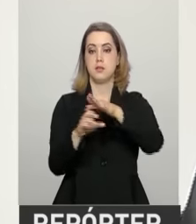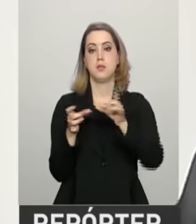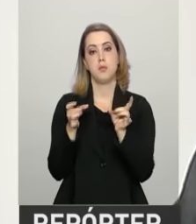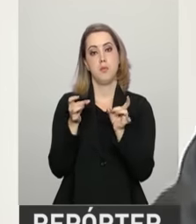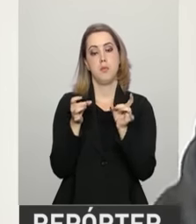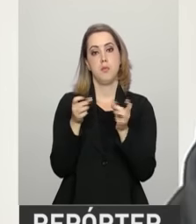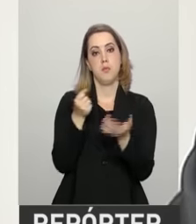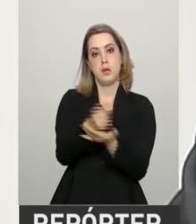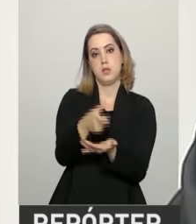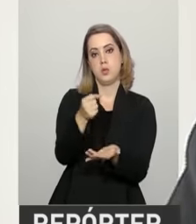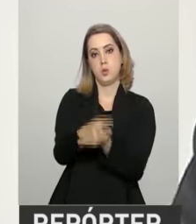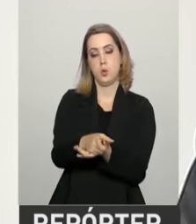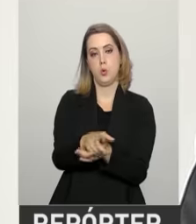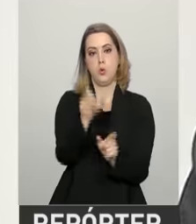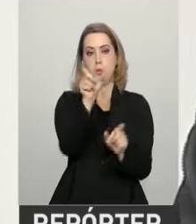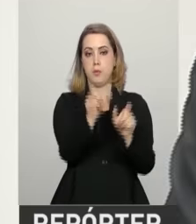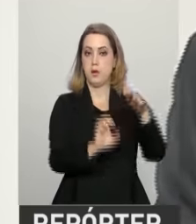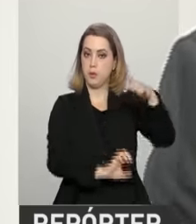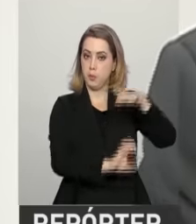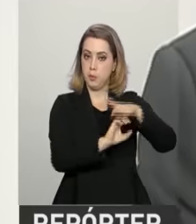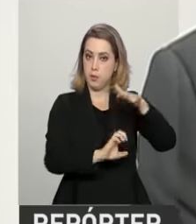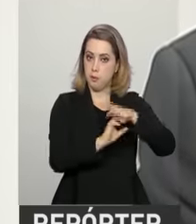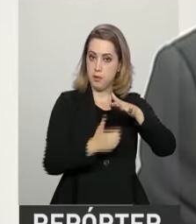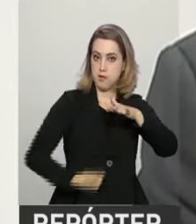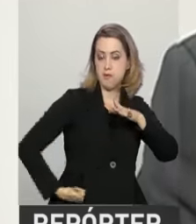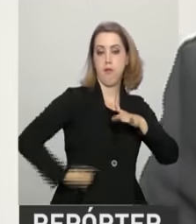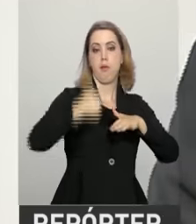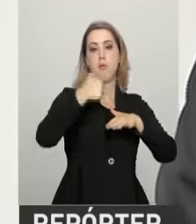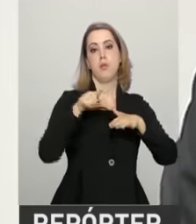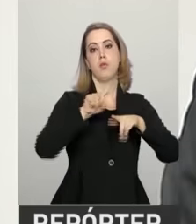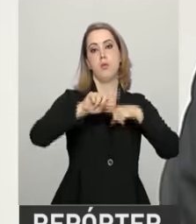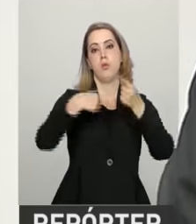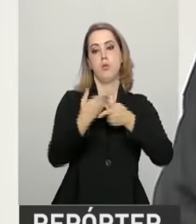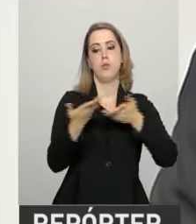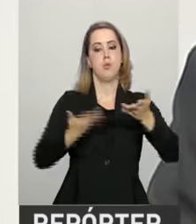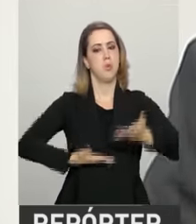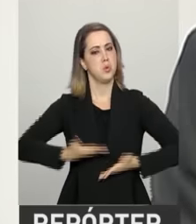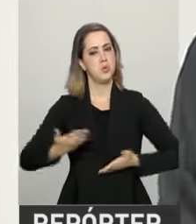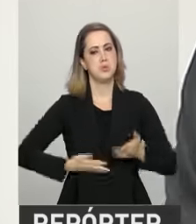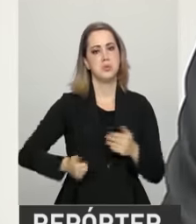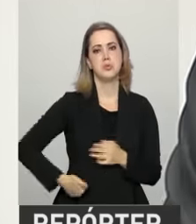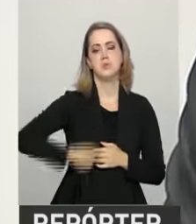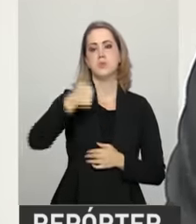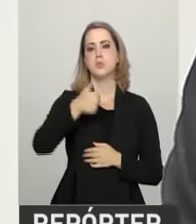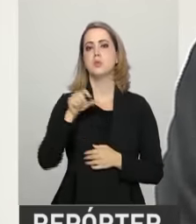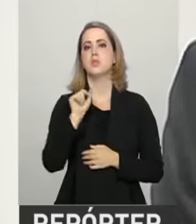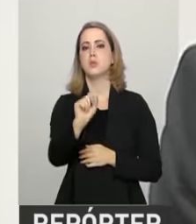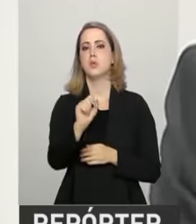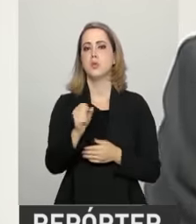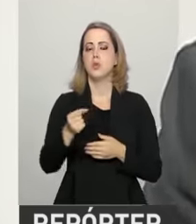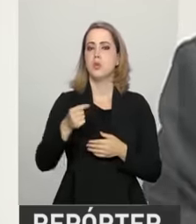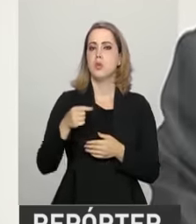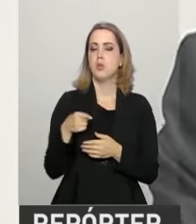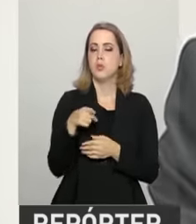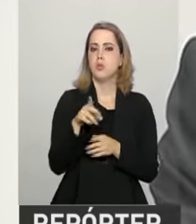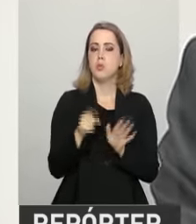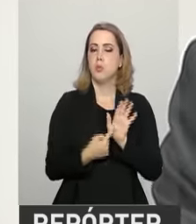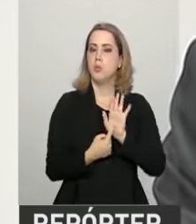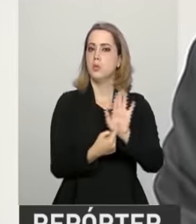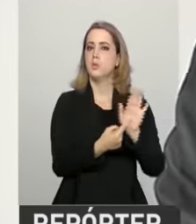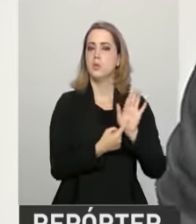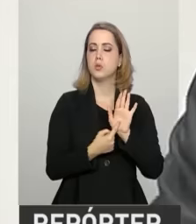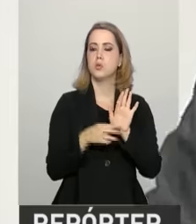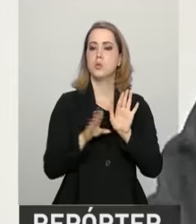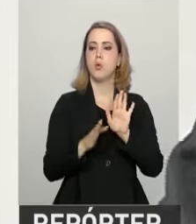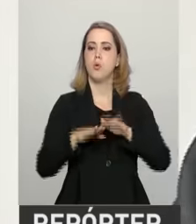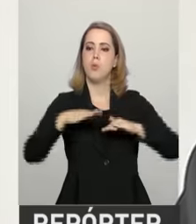compradas por operadores mais eficientes e elas melhorem a qualidade do seu atendimento, né, essa melhora da qualidade vai se refletir na